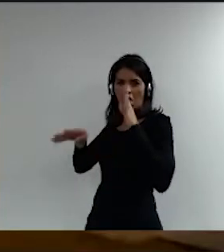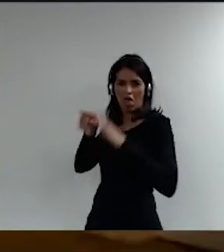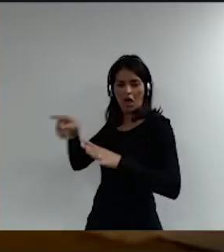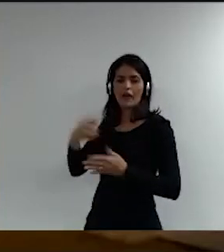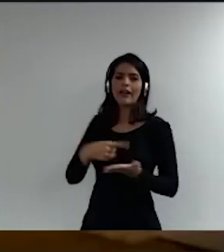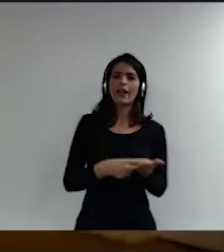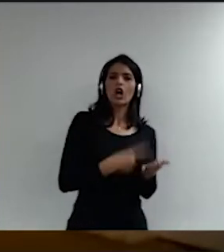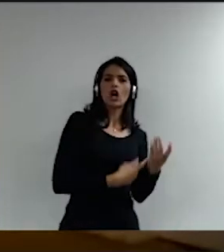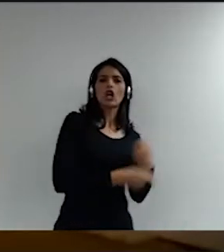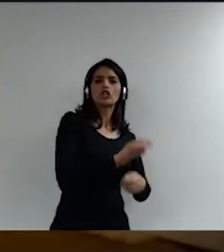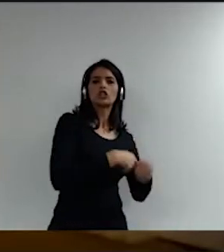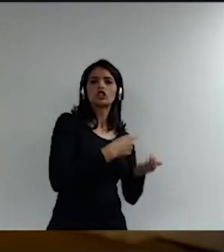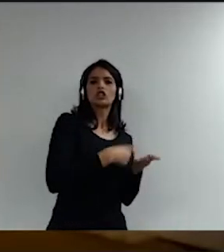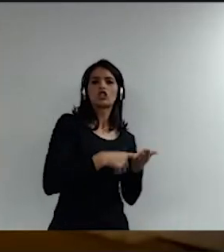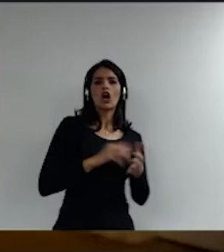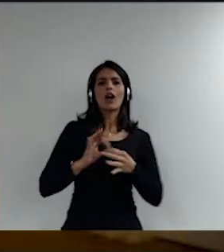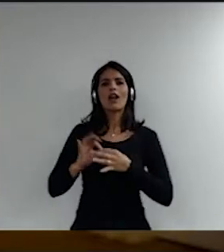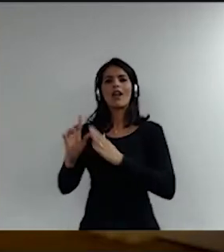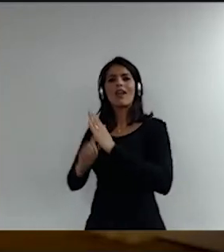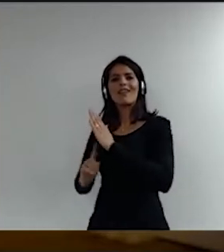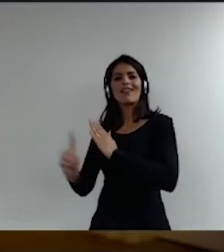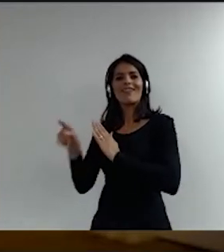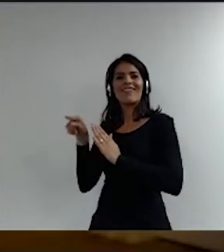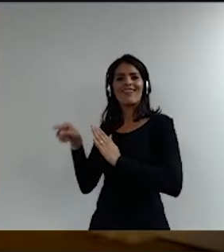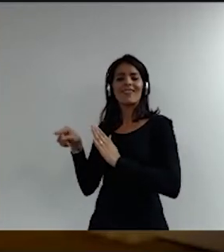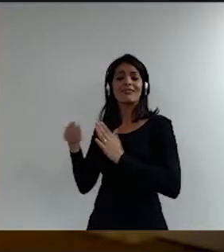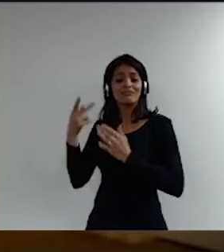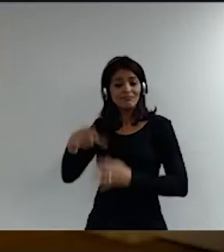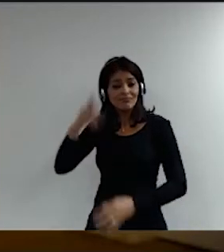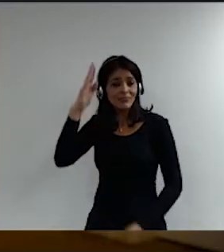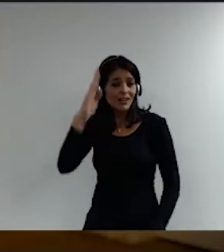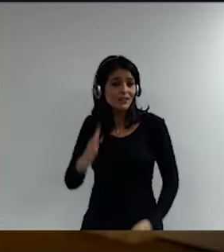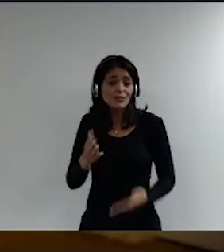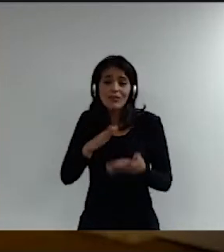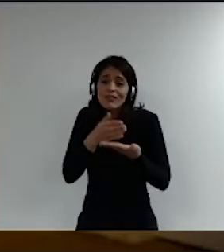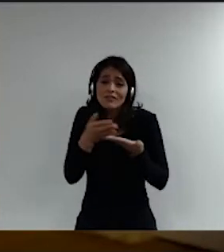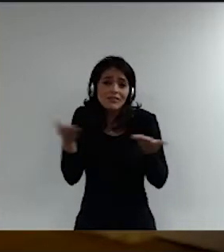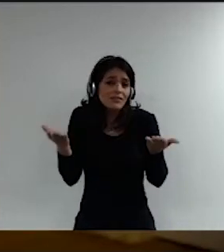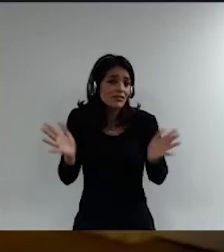Negociou politicamente. Esse é o Brasil,